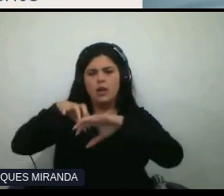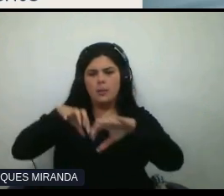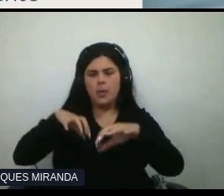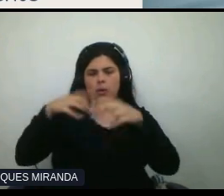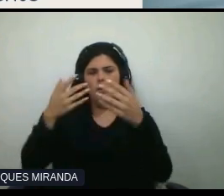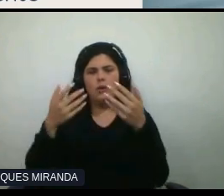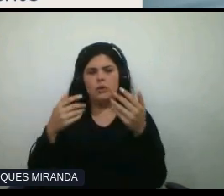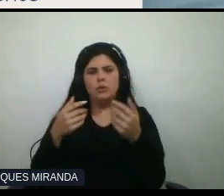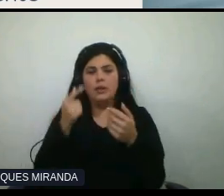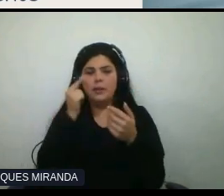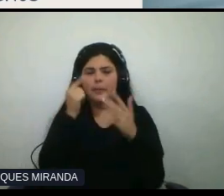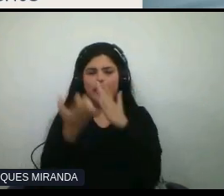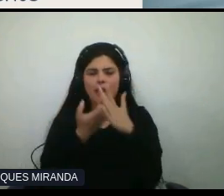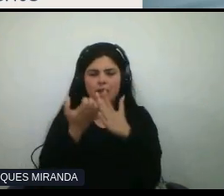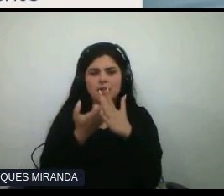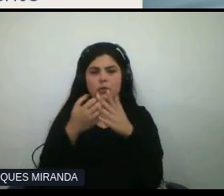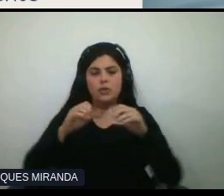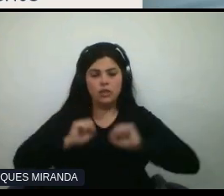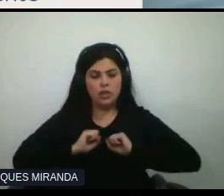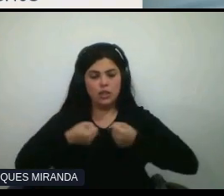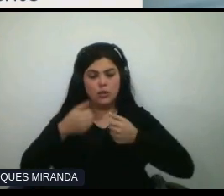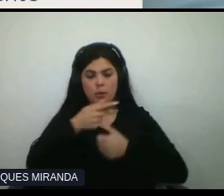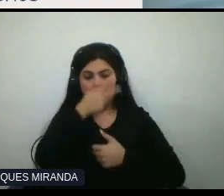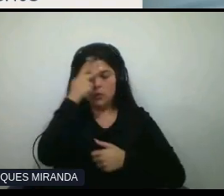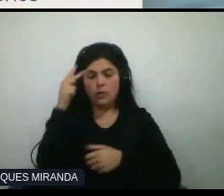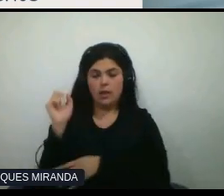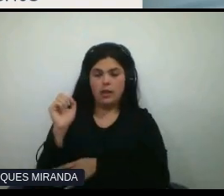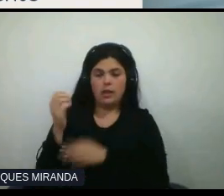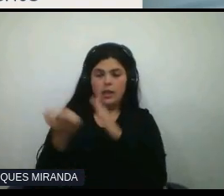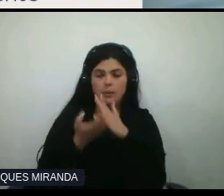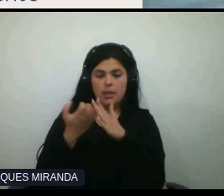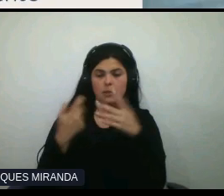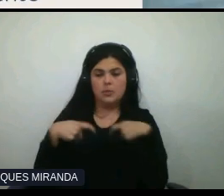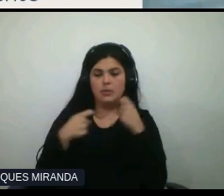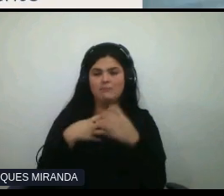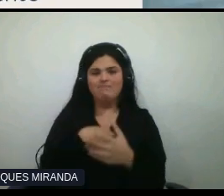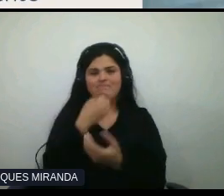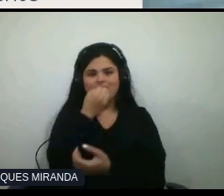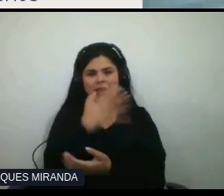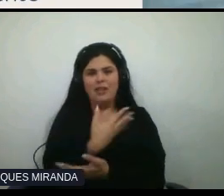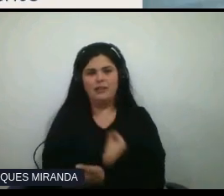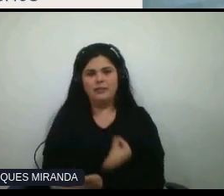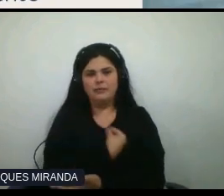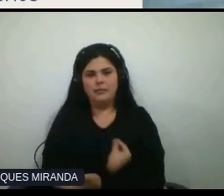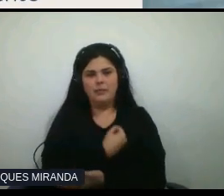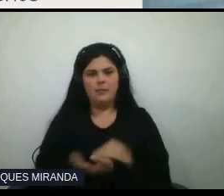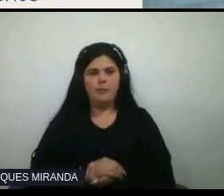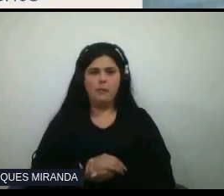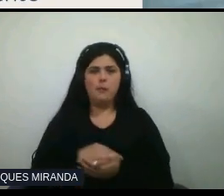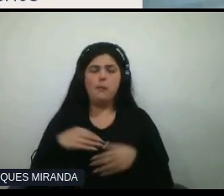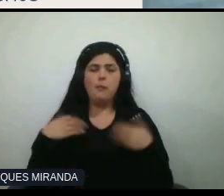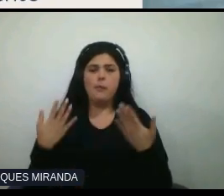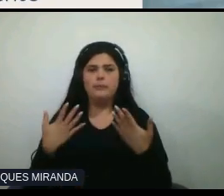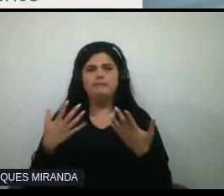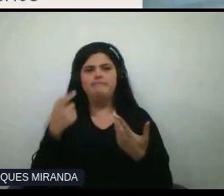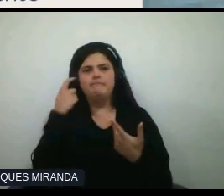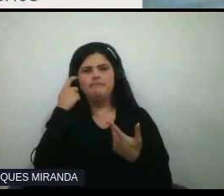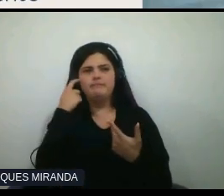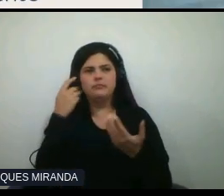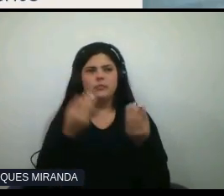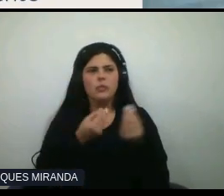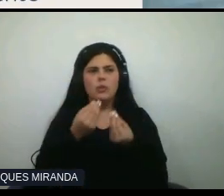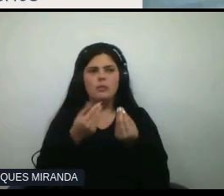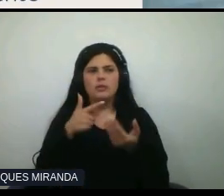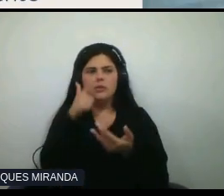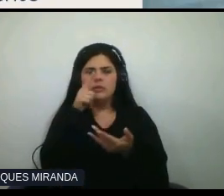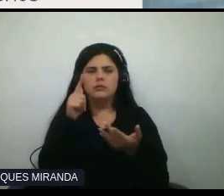dia eu estou dedicando a pessoas e a uma empresa e eu tenho que me sentir bem ali. Então, eu fiquei pensando, cara, como que eu não passaria